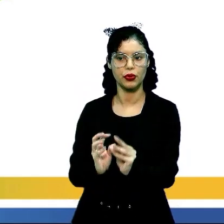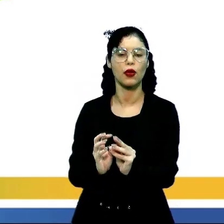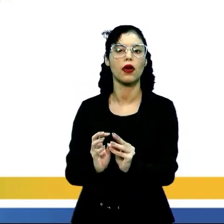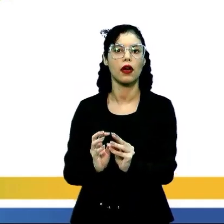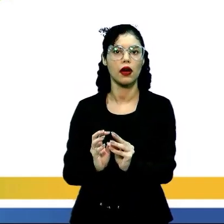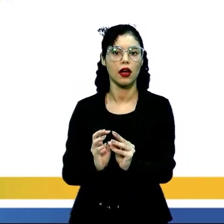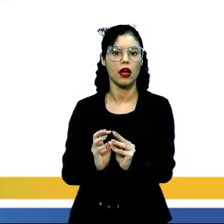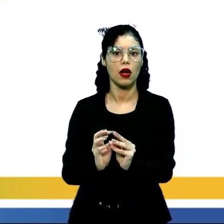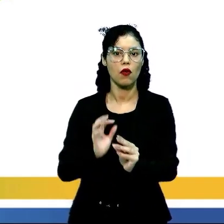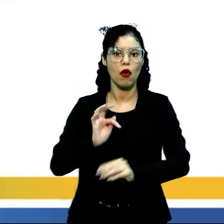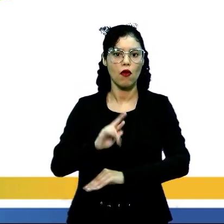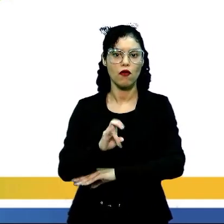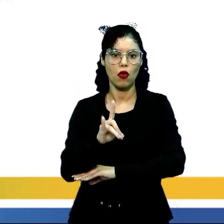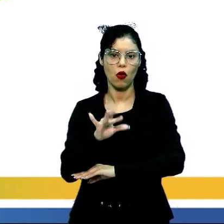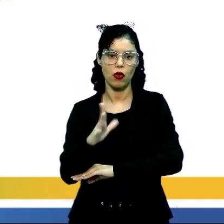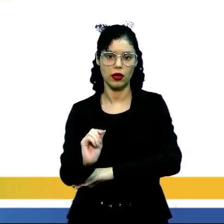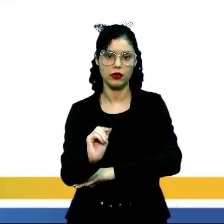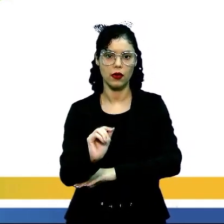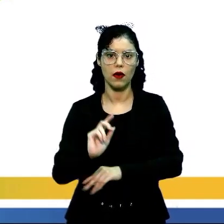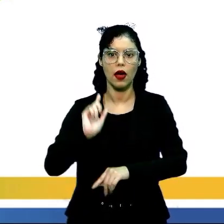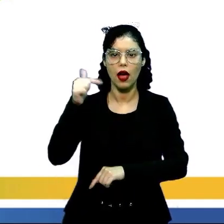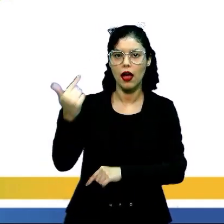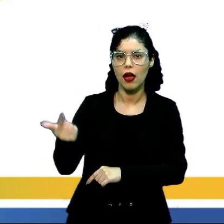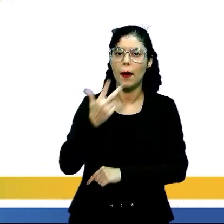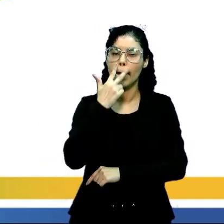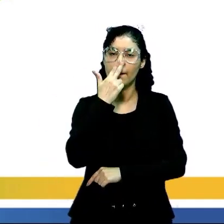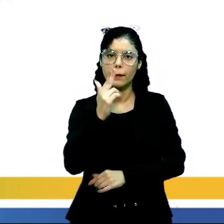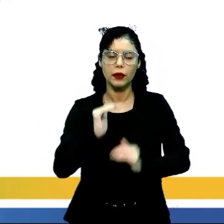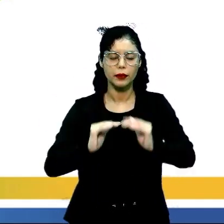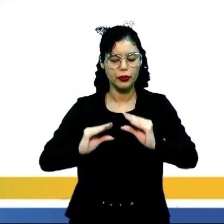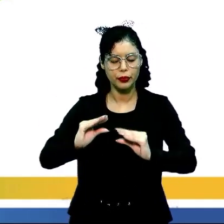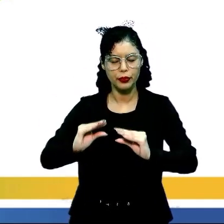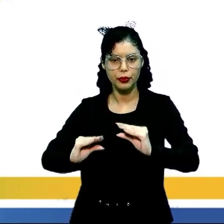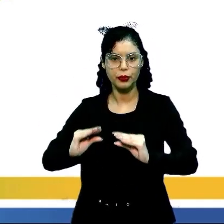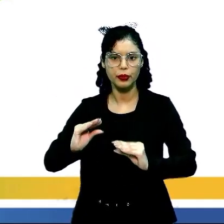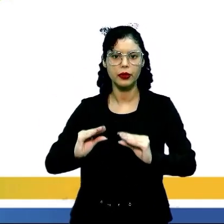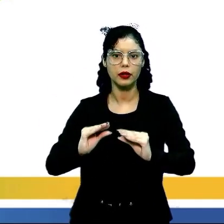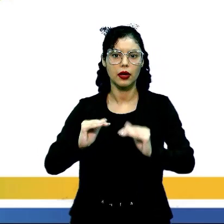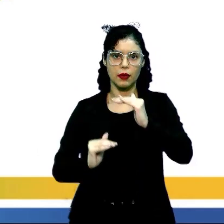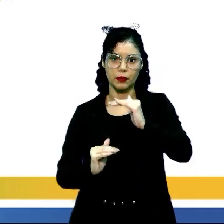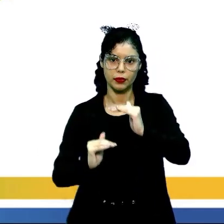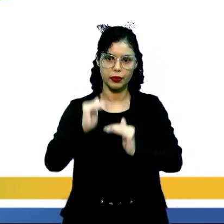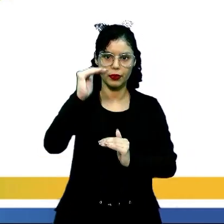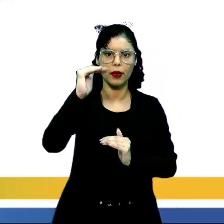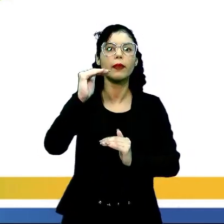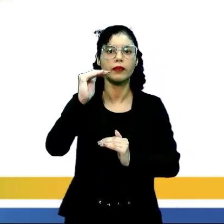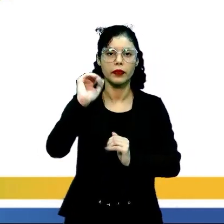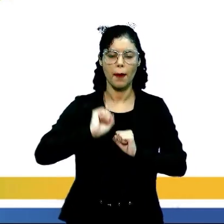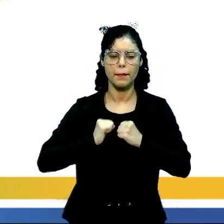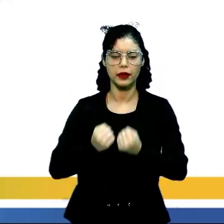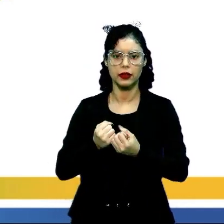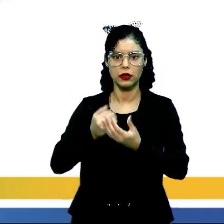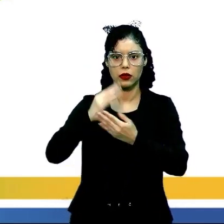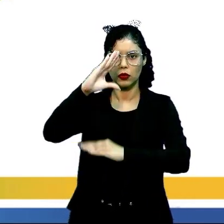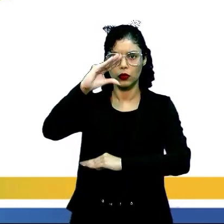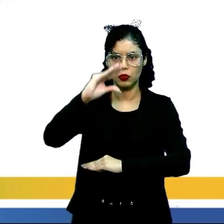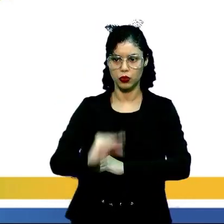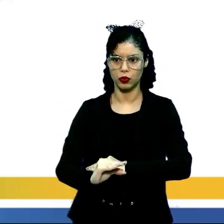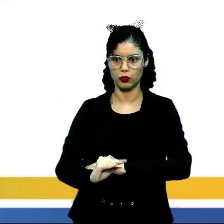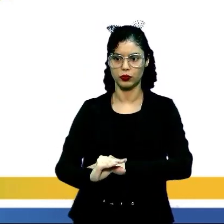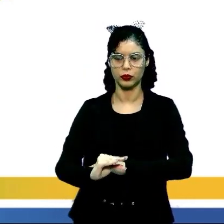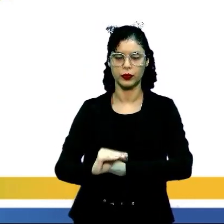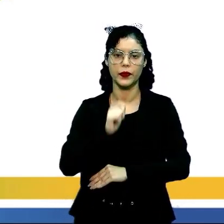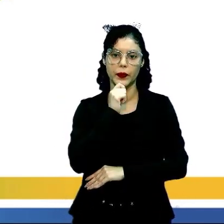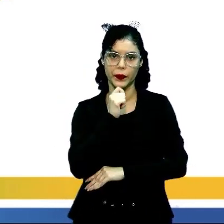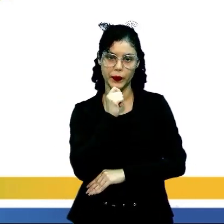uma floculação, aquelas impurezas mais leves, elas vão para cima e as mais pesadas, elas vão descer.